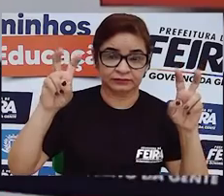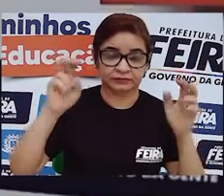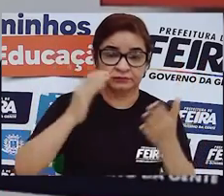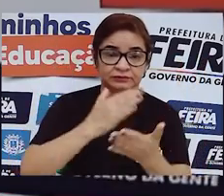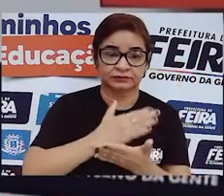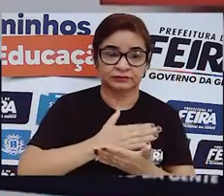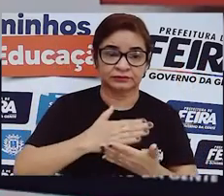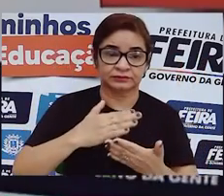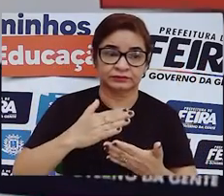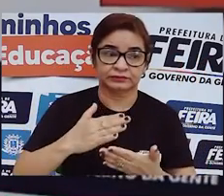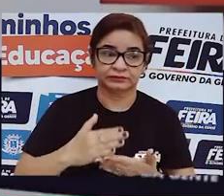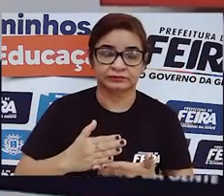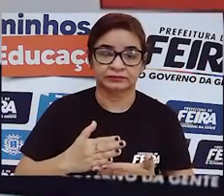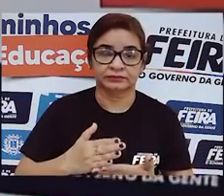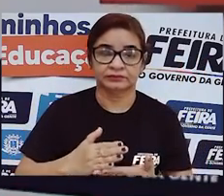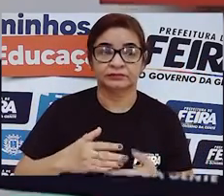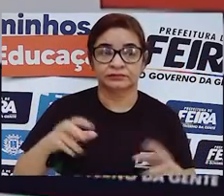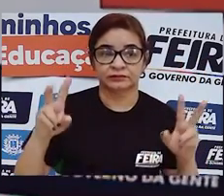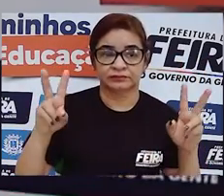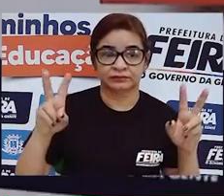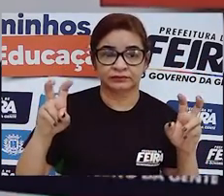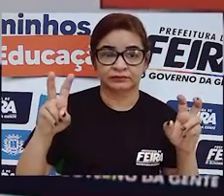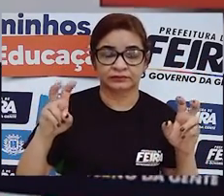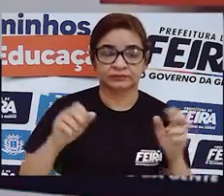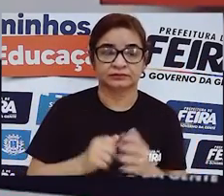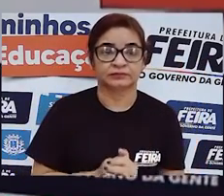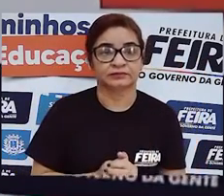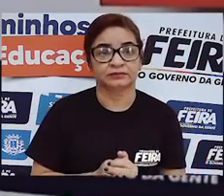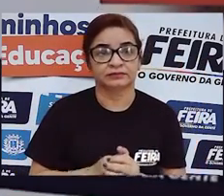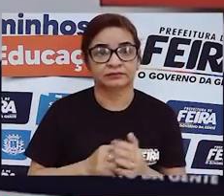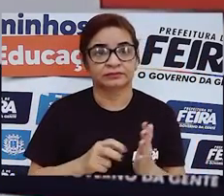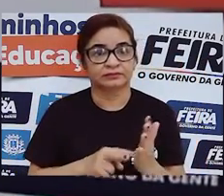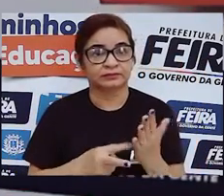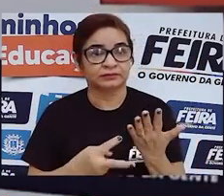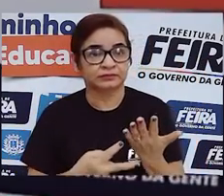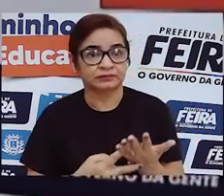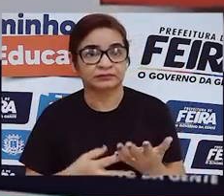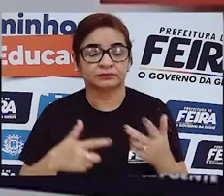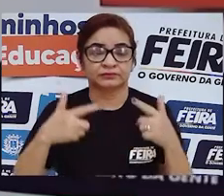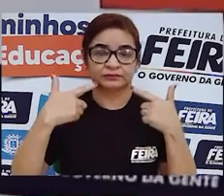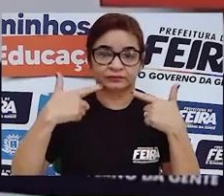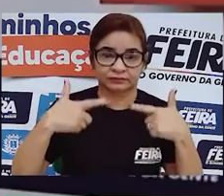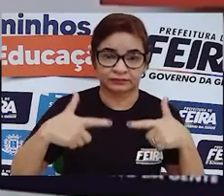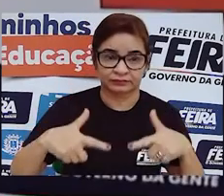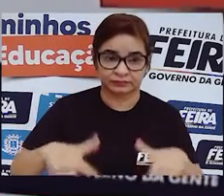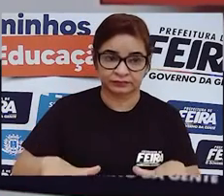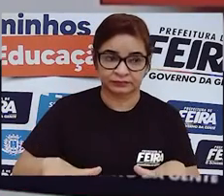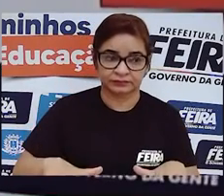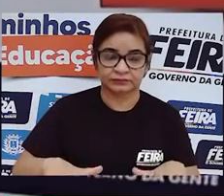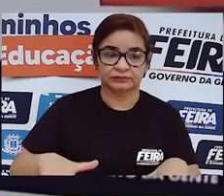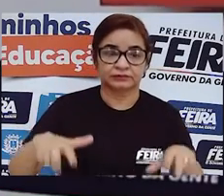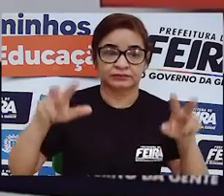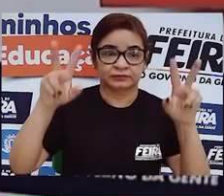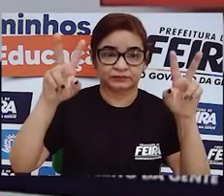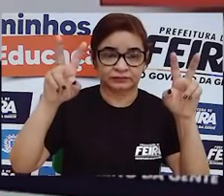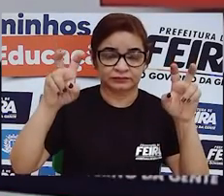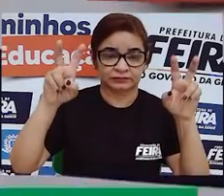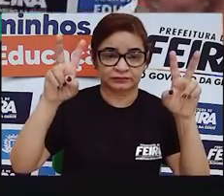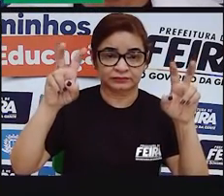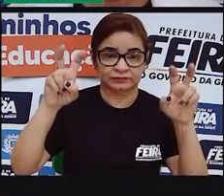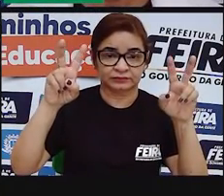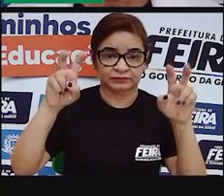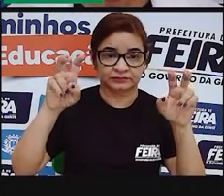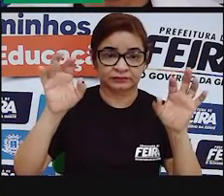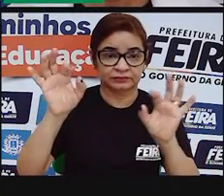gramatical. Então, o nosso tema, nós vamos continuar o assunto figuras de linguagem. Como